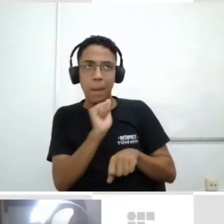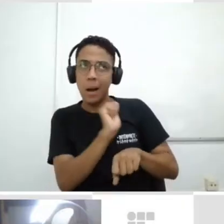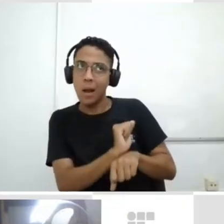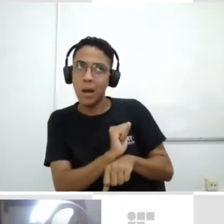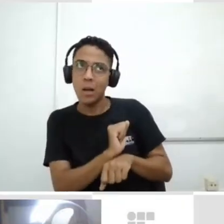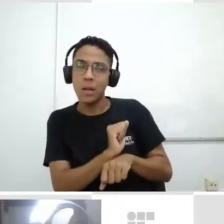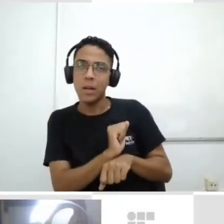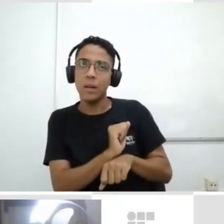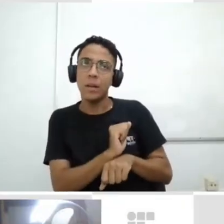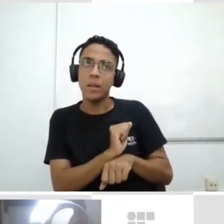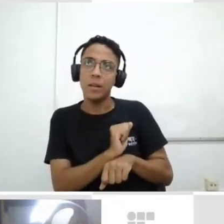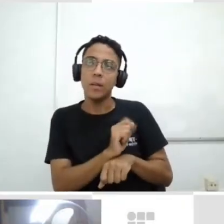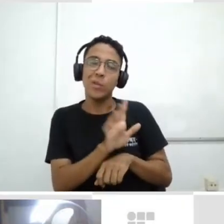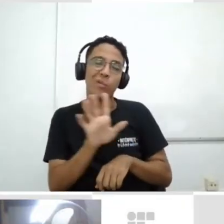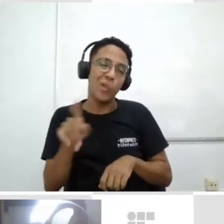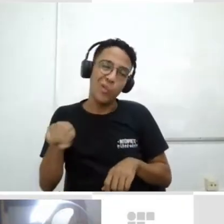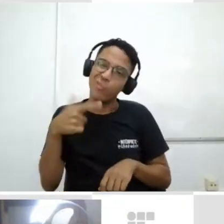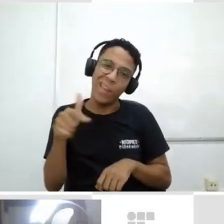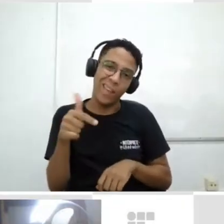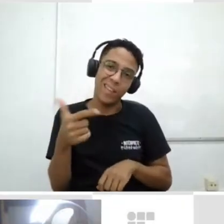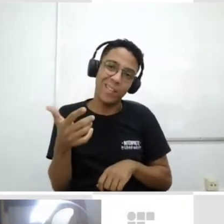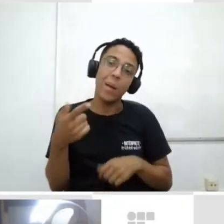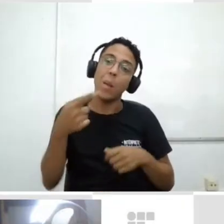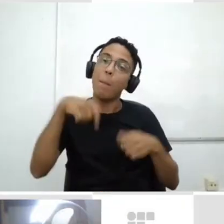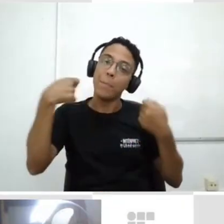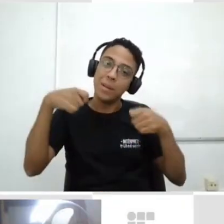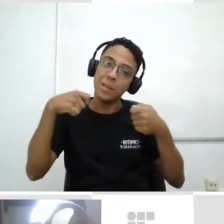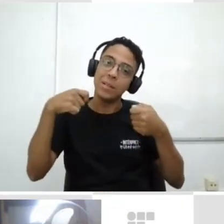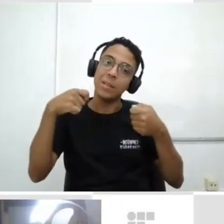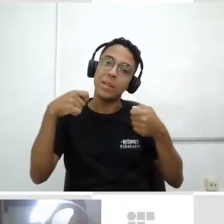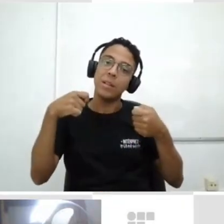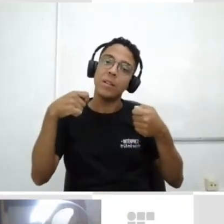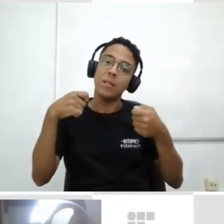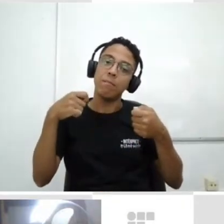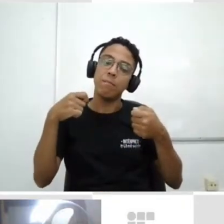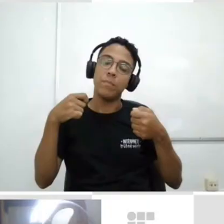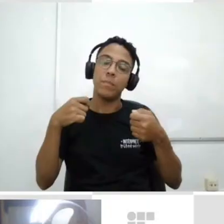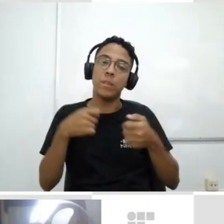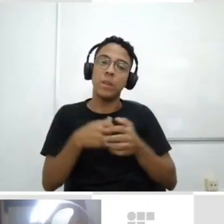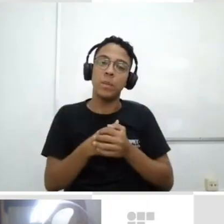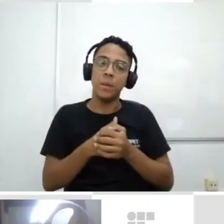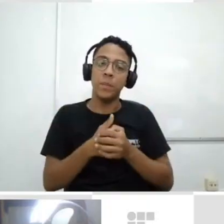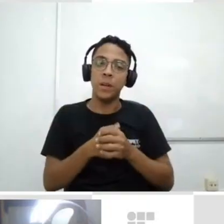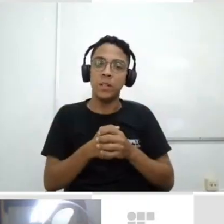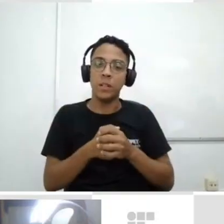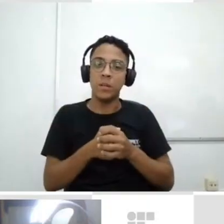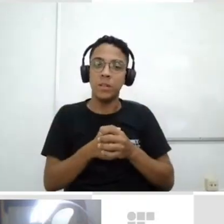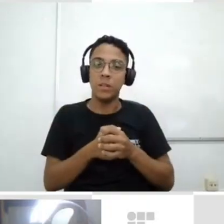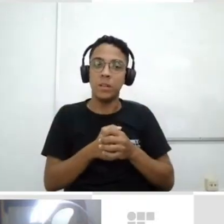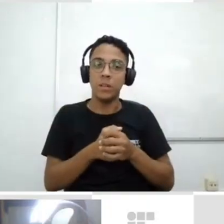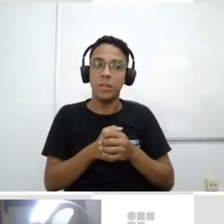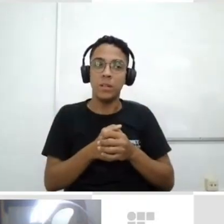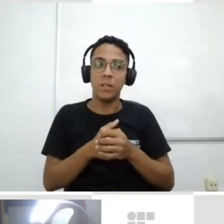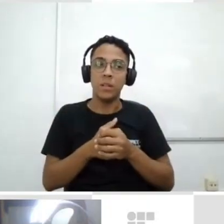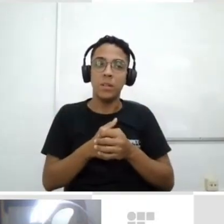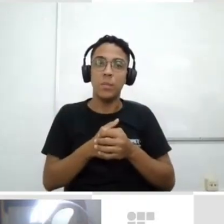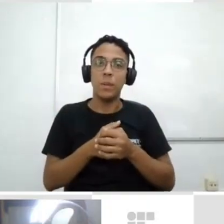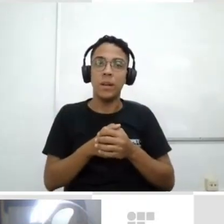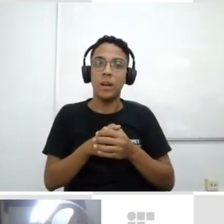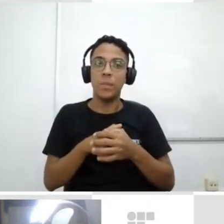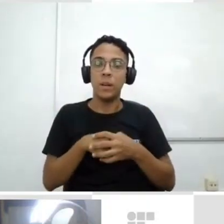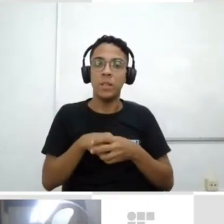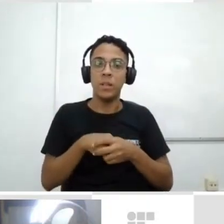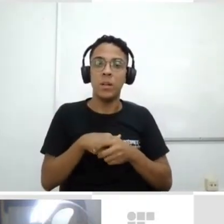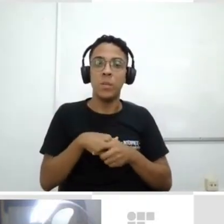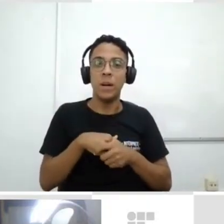Precisamos derrubar o capitalismo, né? Com certeza, tá certo? A questão é que nós temos hoje uma situação...